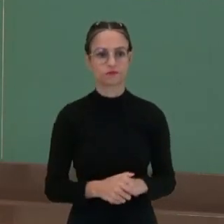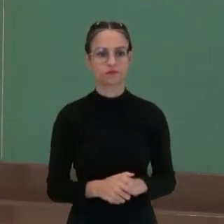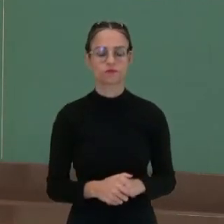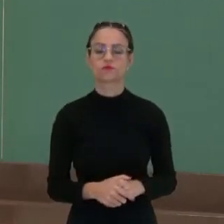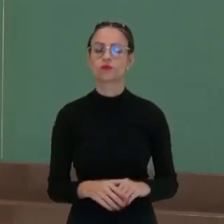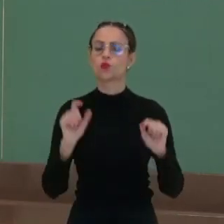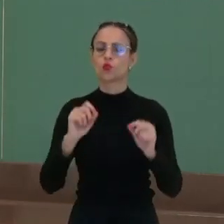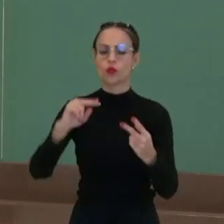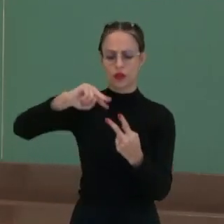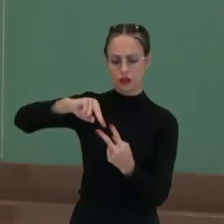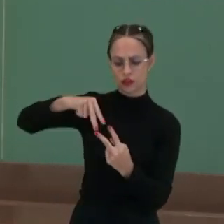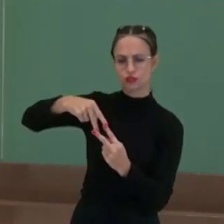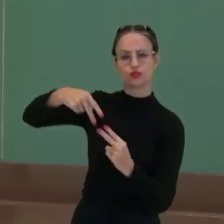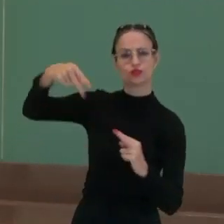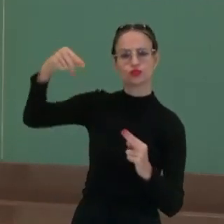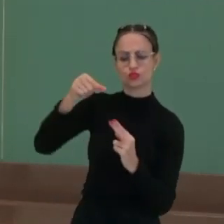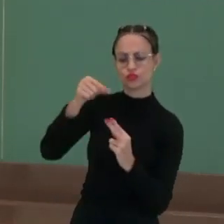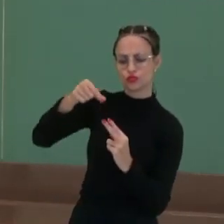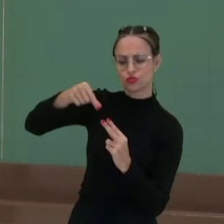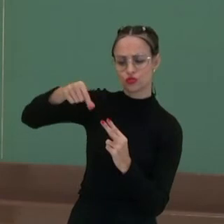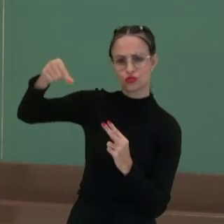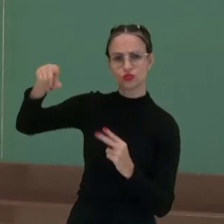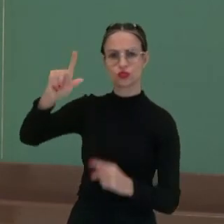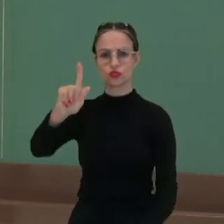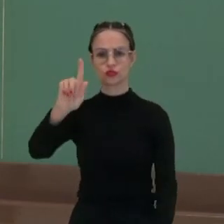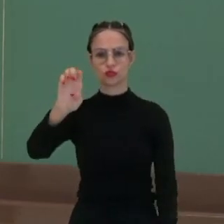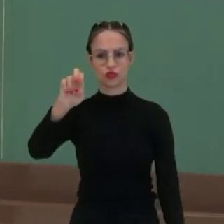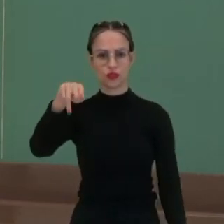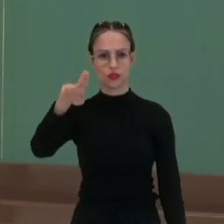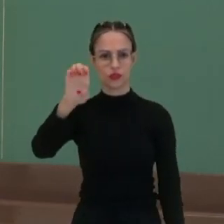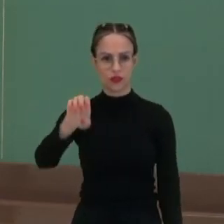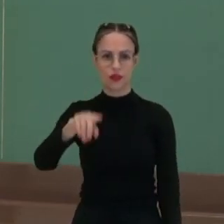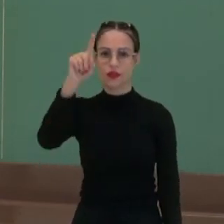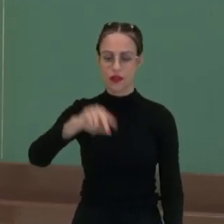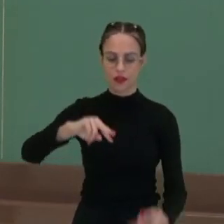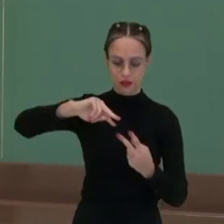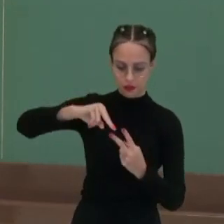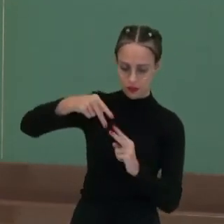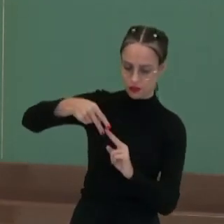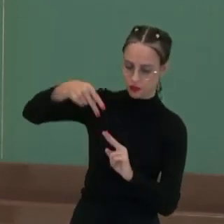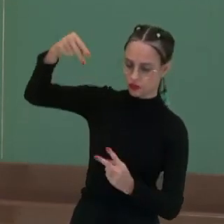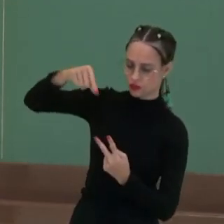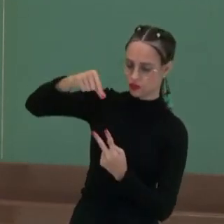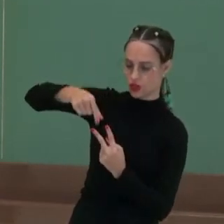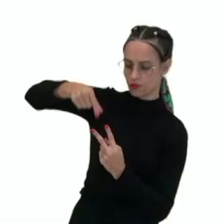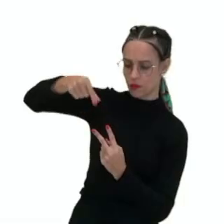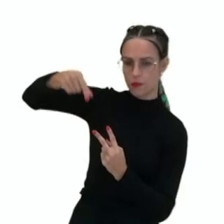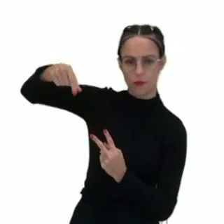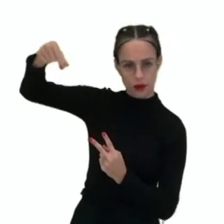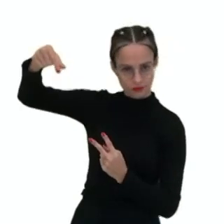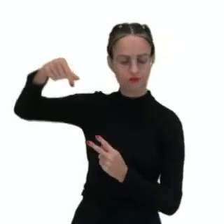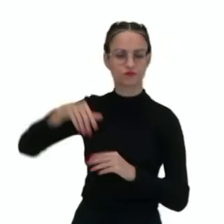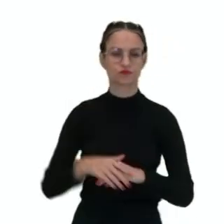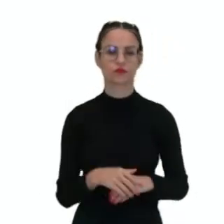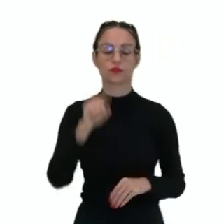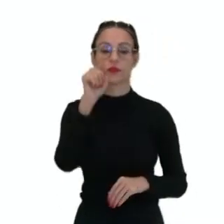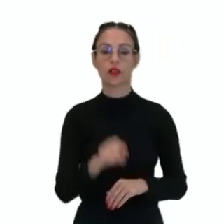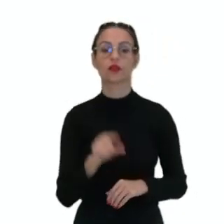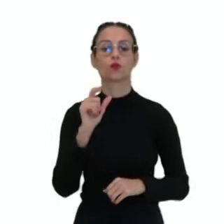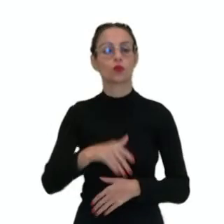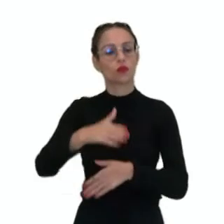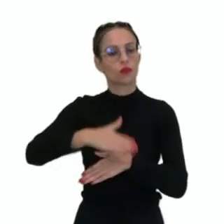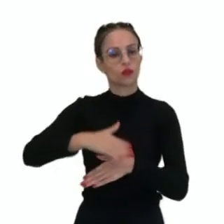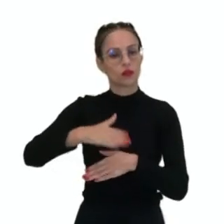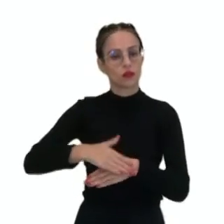E o que é o gene, pessoal? O gene é um segmento dessa molécula do DNA, que é